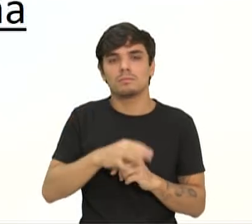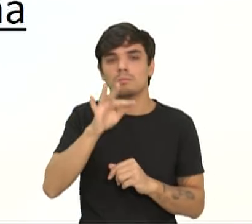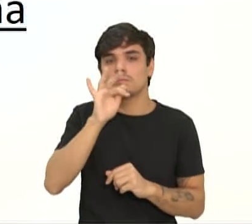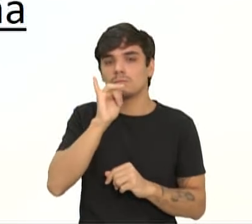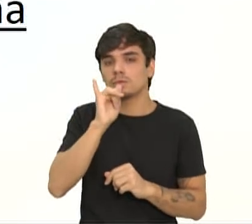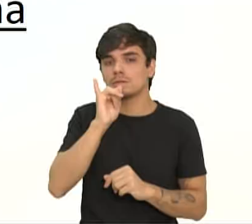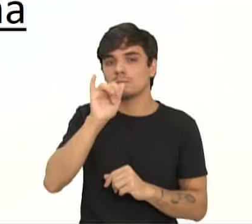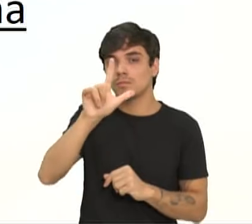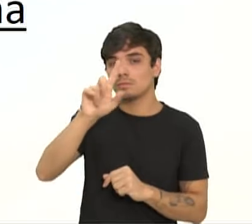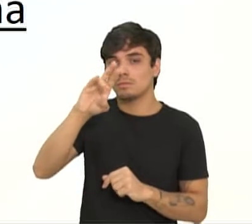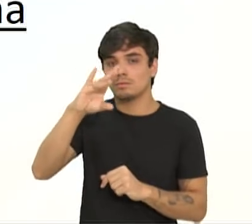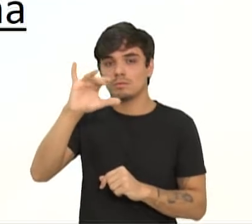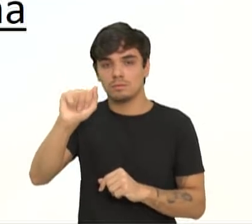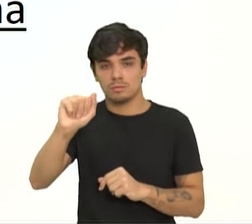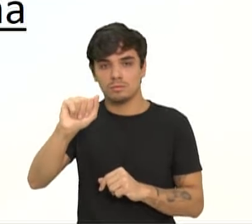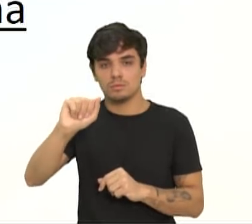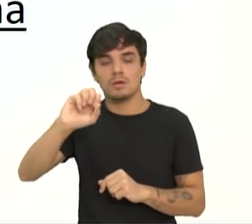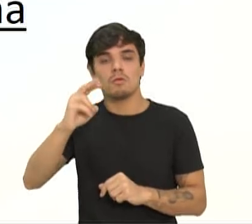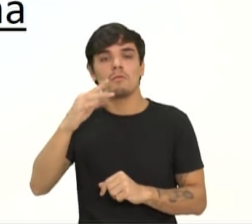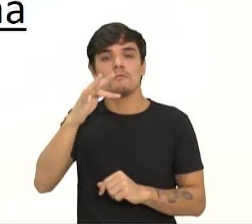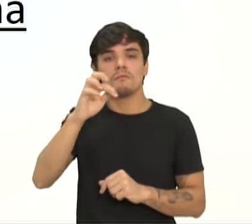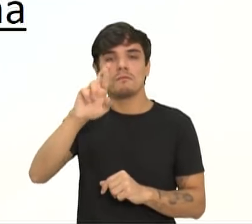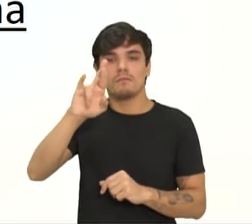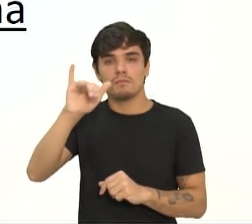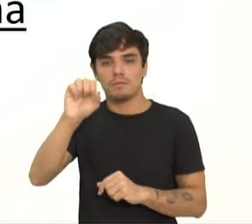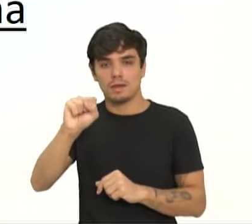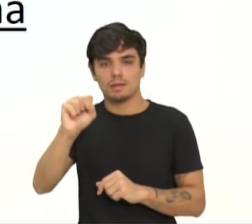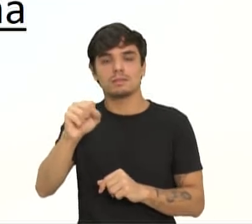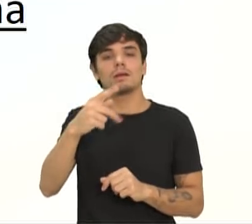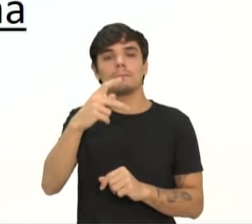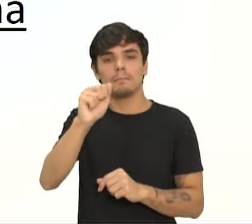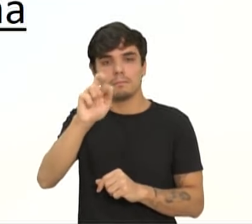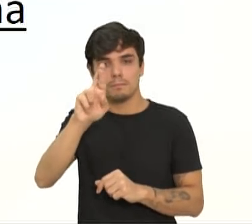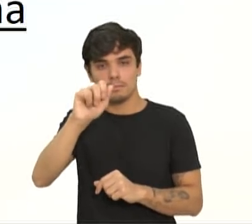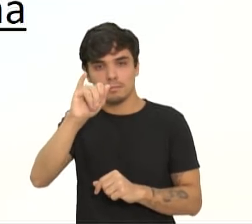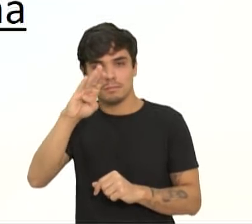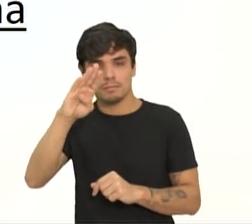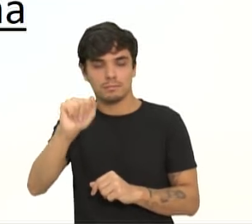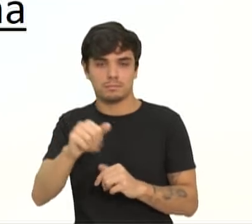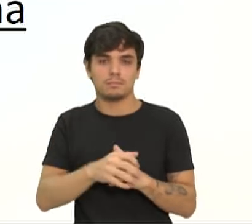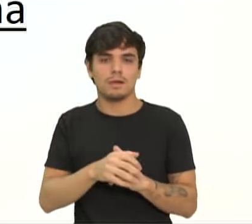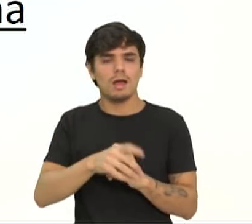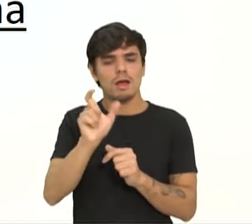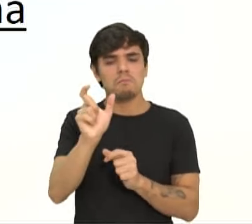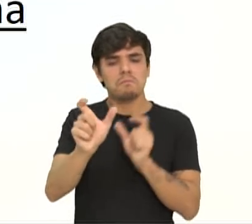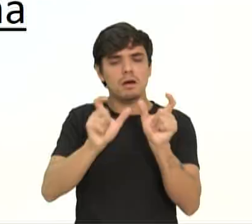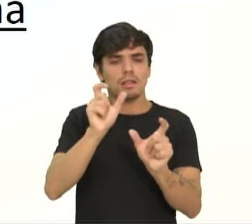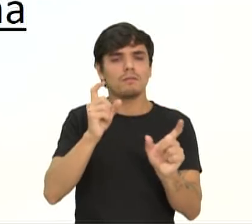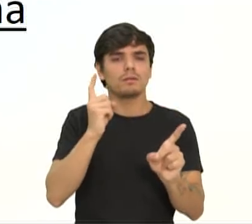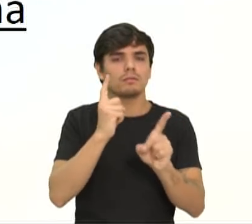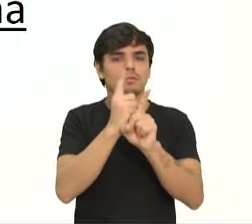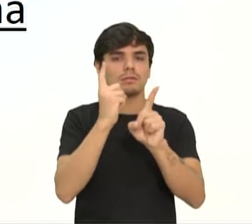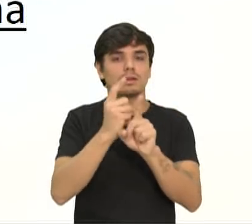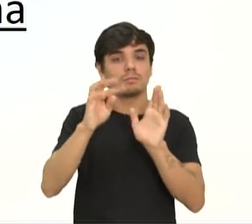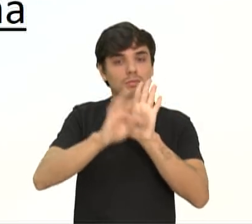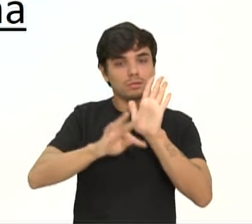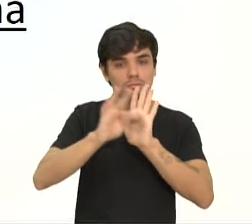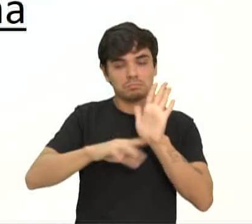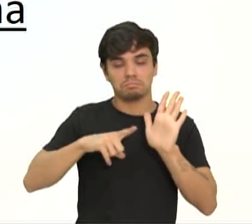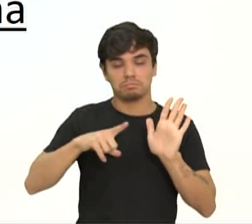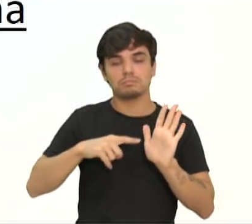Lúcia, férias e Paraíba. Veja só, também palavras que encontramos no texto, no fragmento.